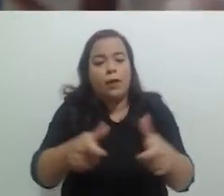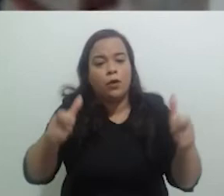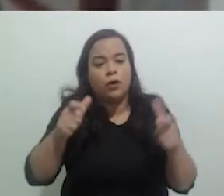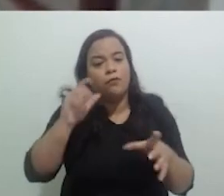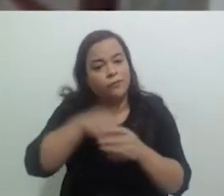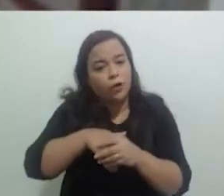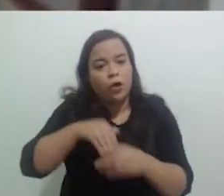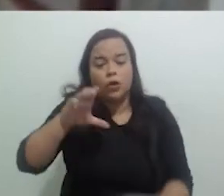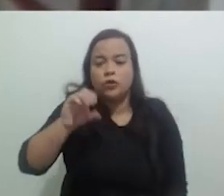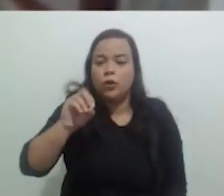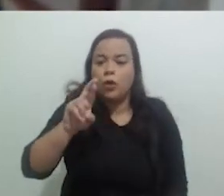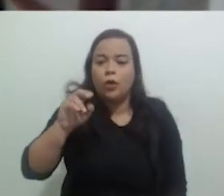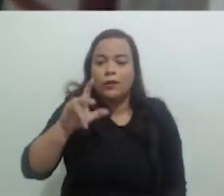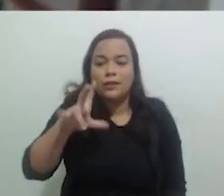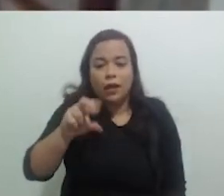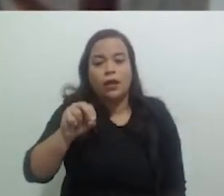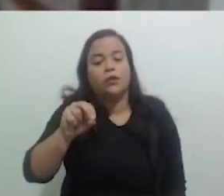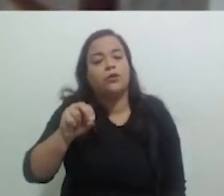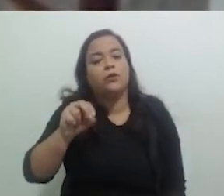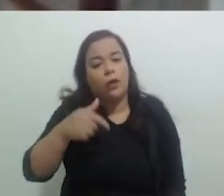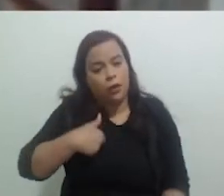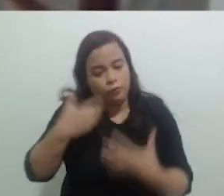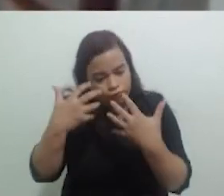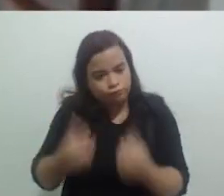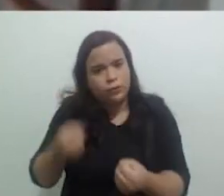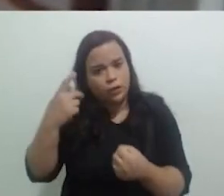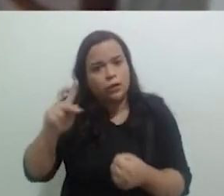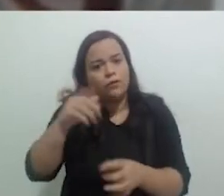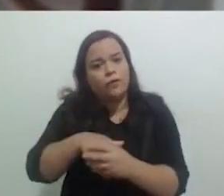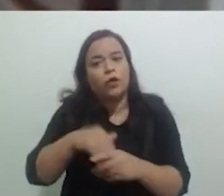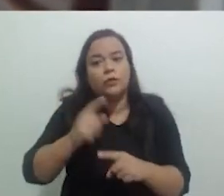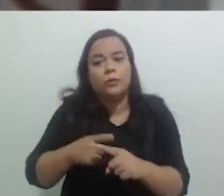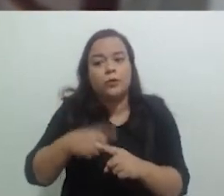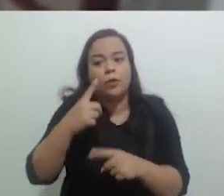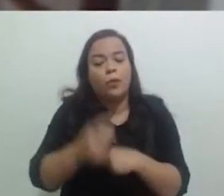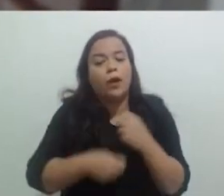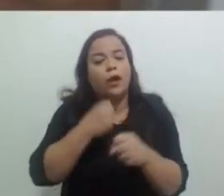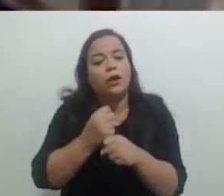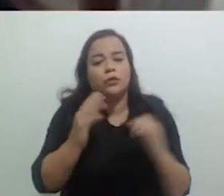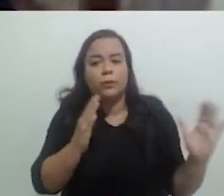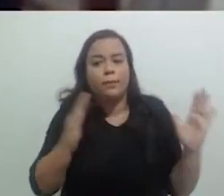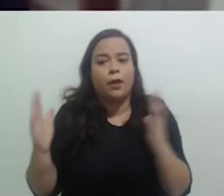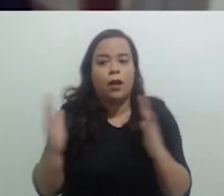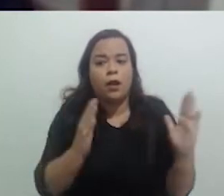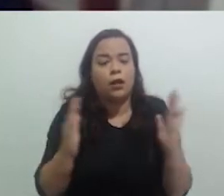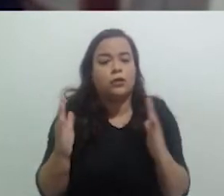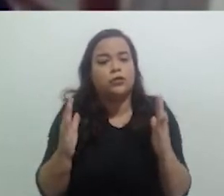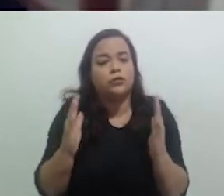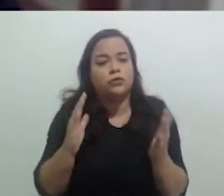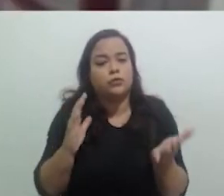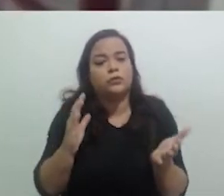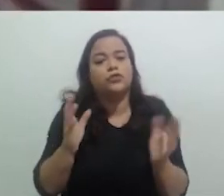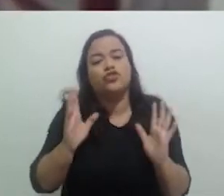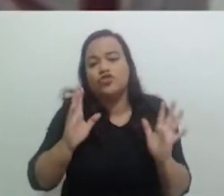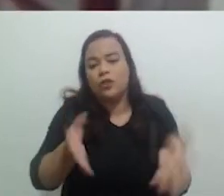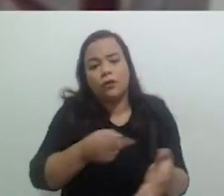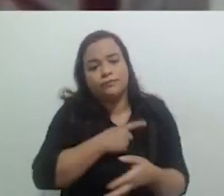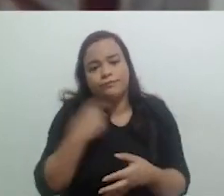dele, porque é um ano e esse prazo já está prescrito, ele sairia da cadeia. Então, a procedência